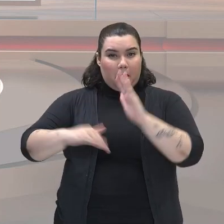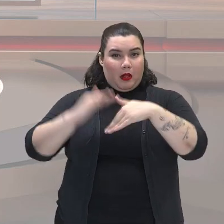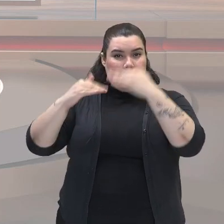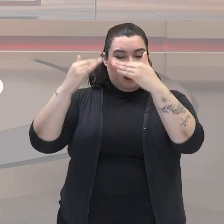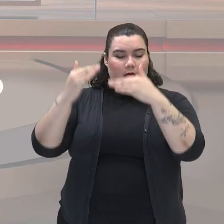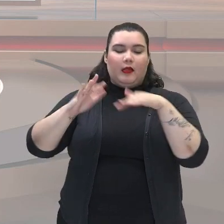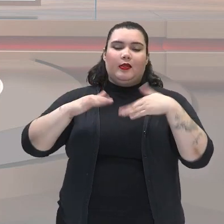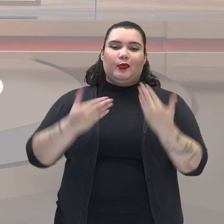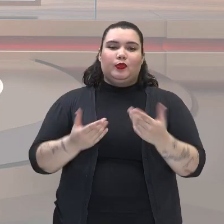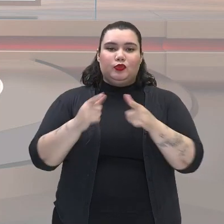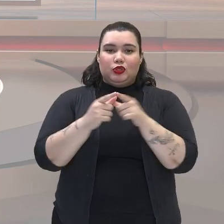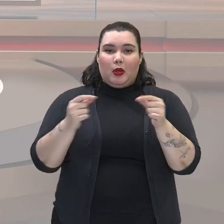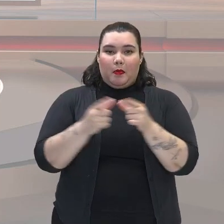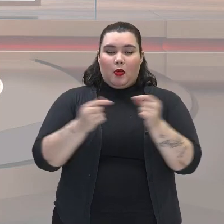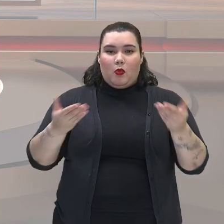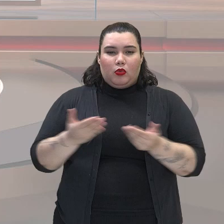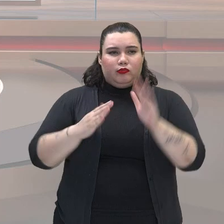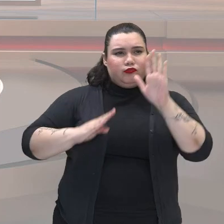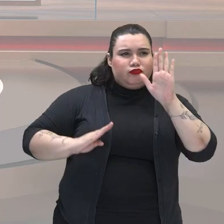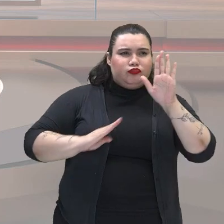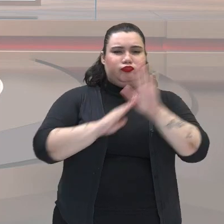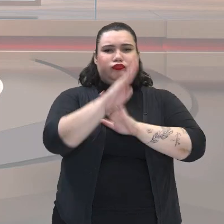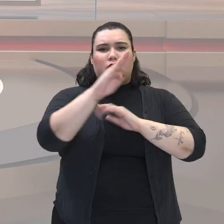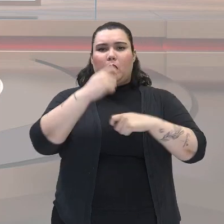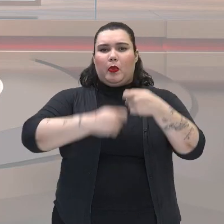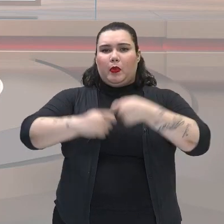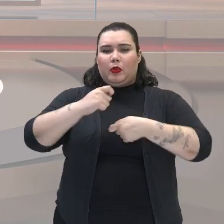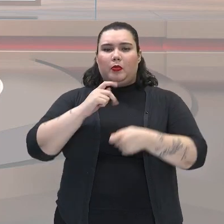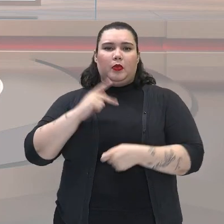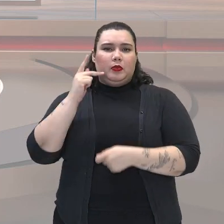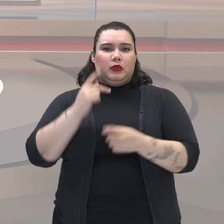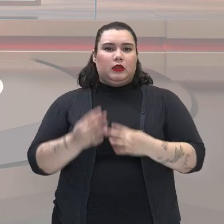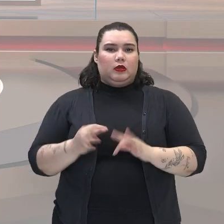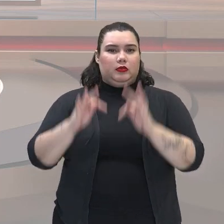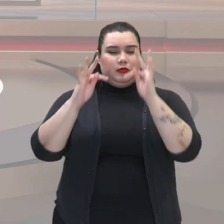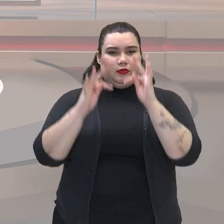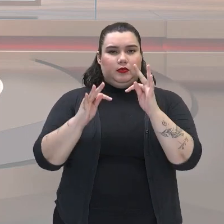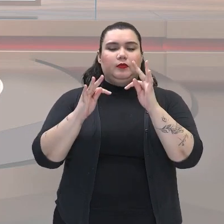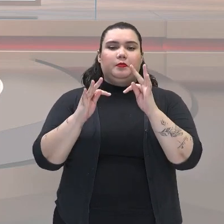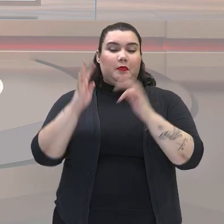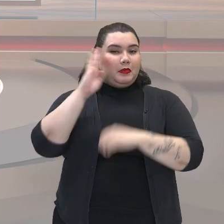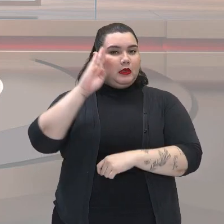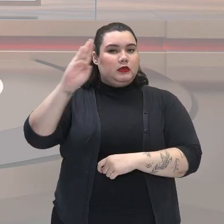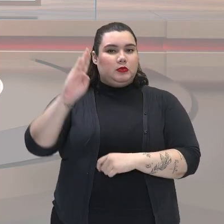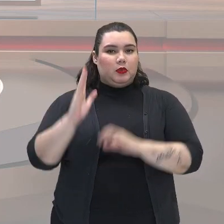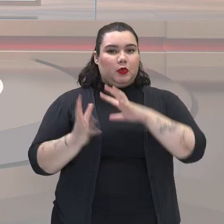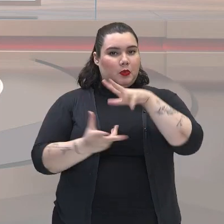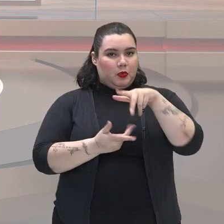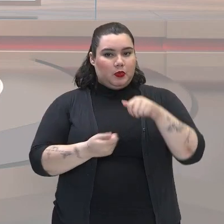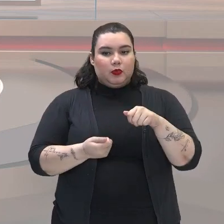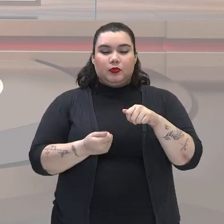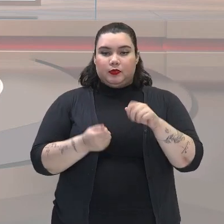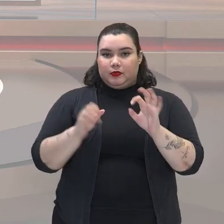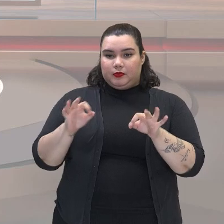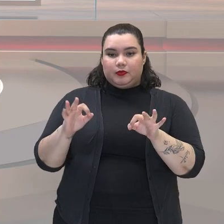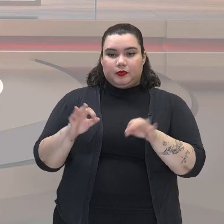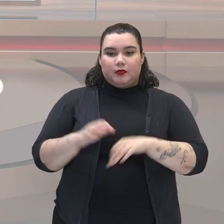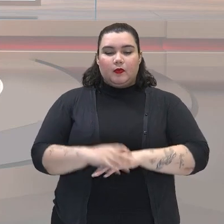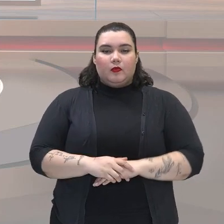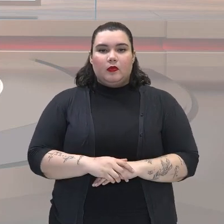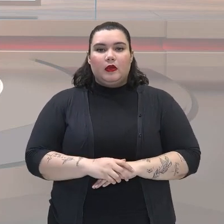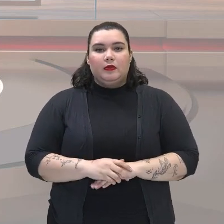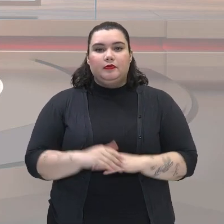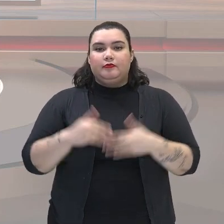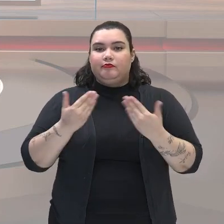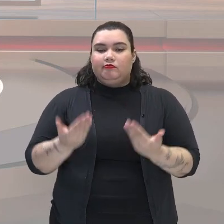Japão seja uma das grandes potências econômicas, políticas e tecnológicas, uma das maiores do mundo nos dias atuais. Então,